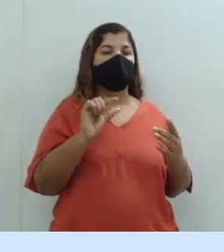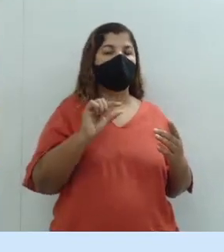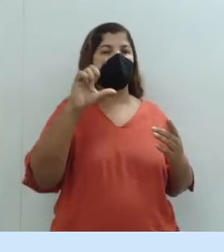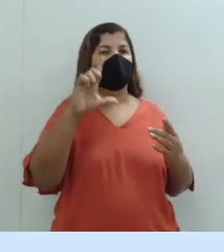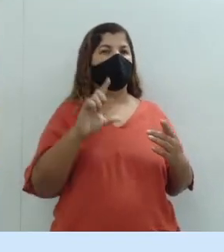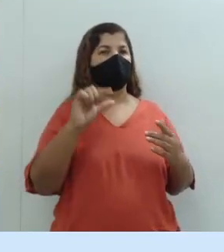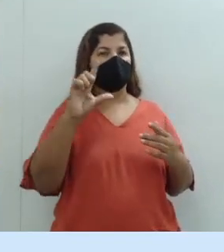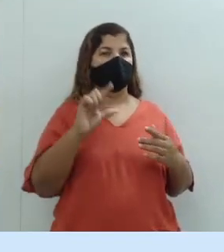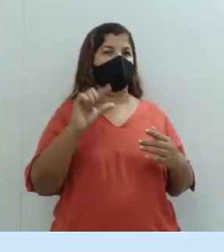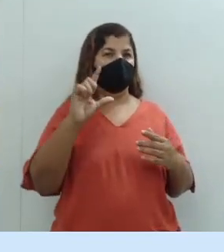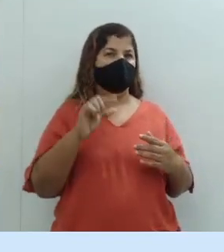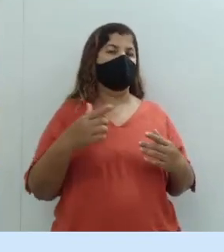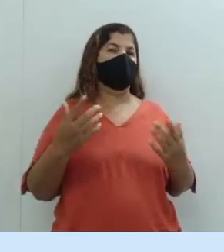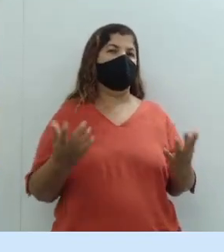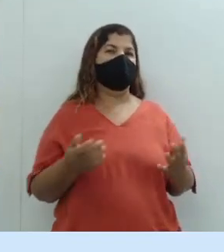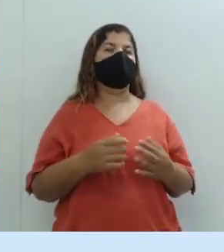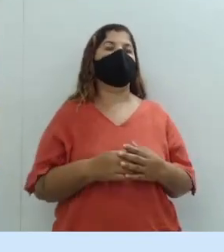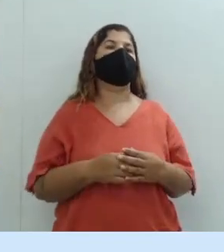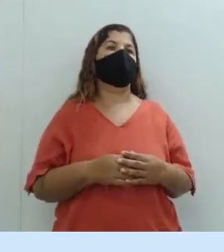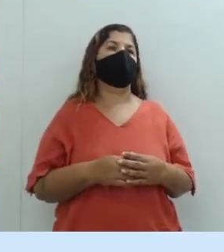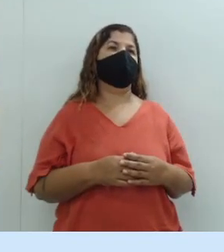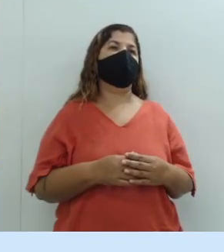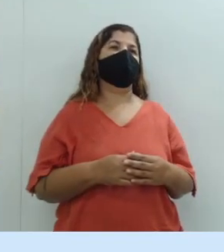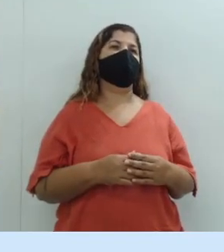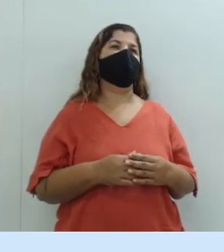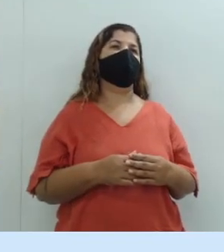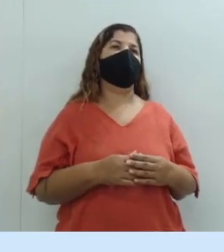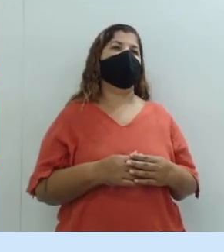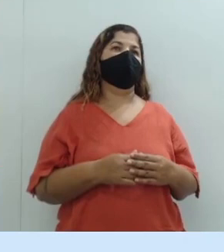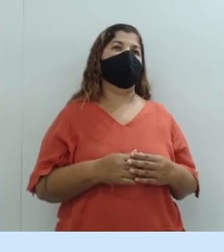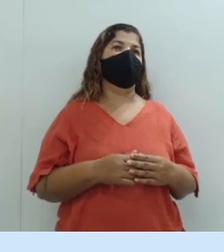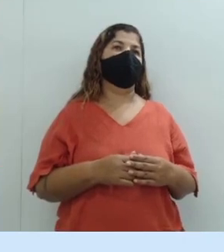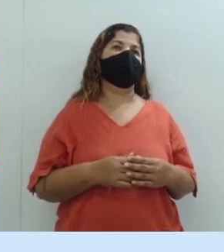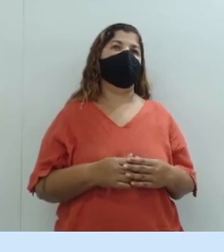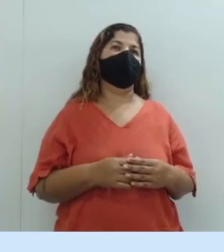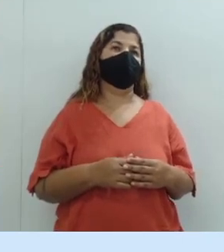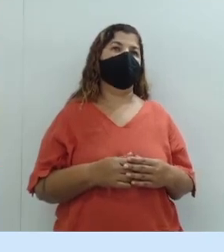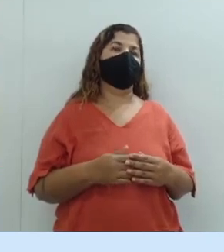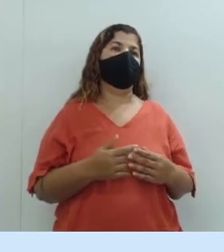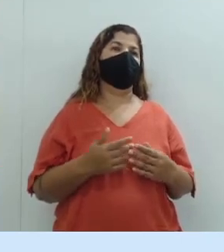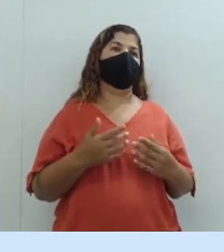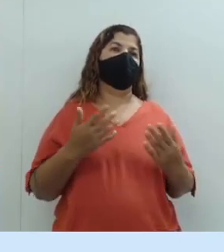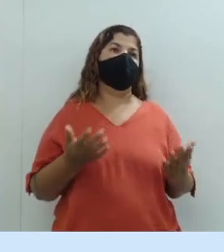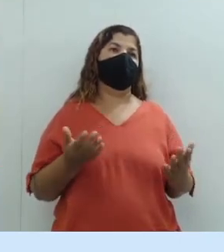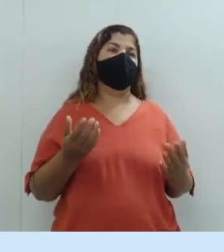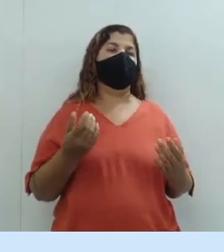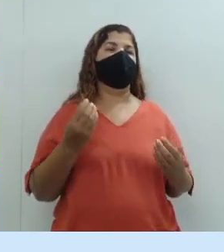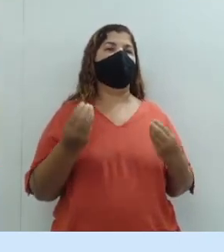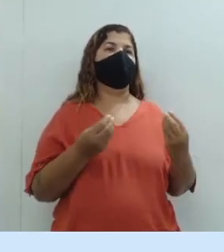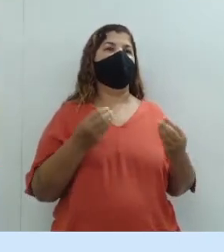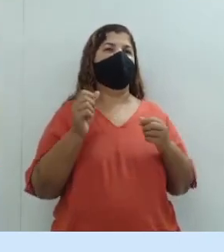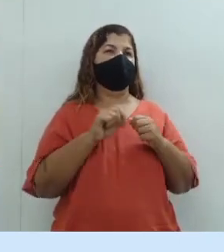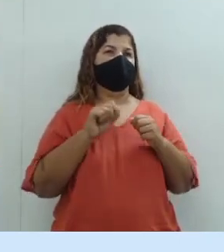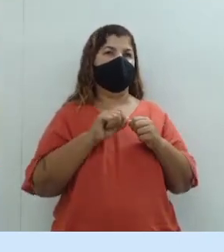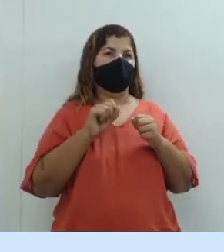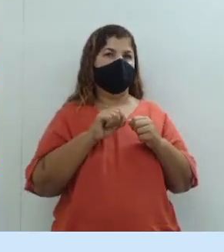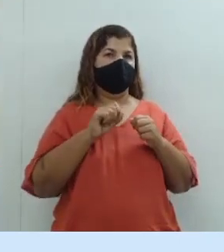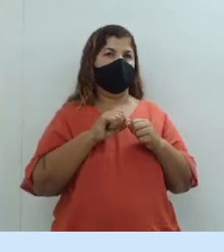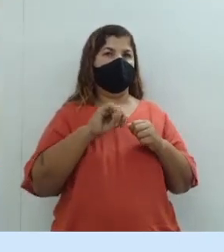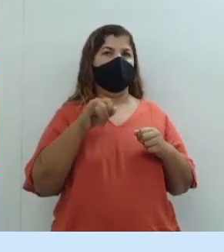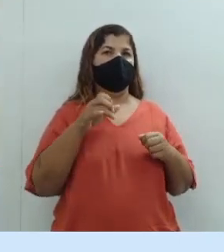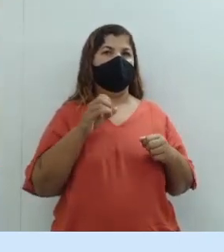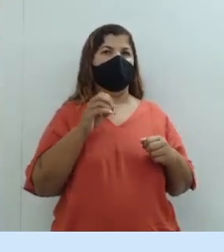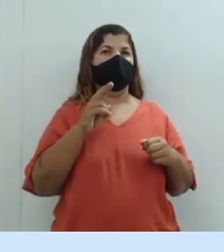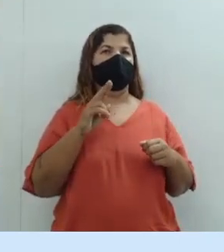resistência pode variar à medida que a temperatura varia. Dito isso, vamos ver aplicações do efeito Joule, né? Então,